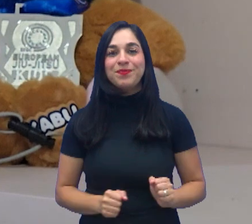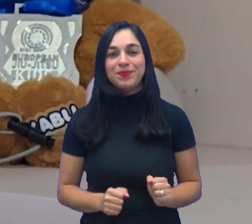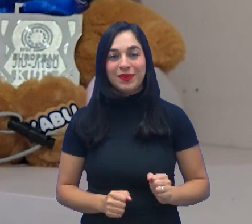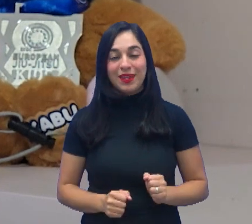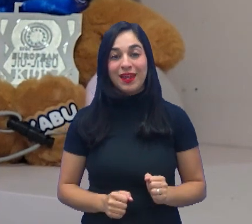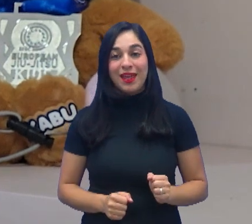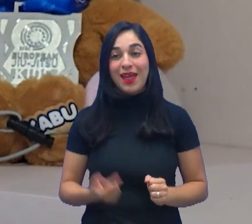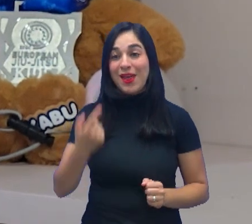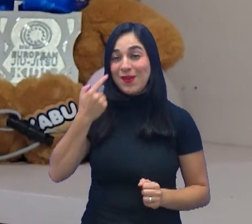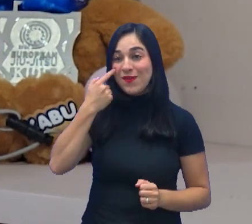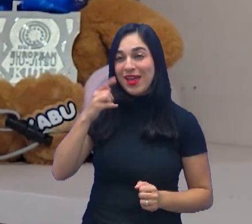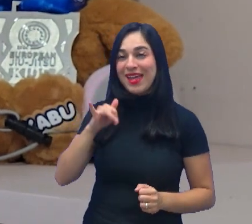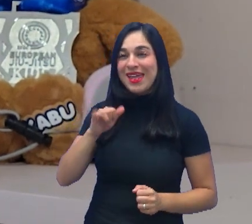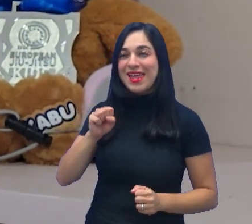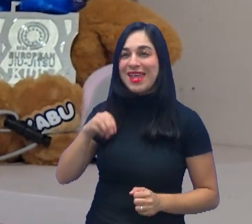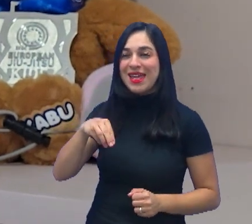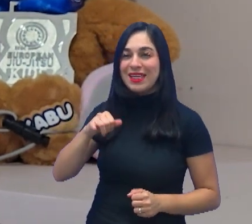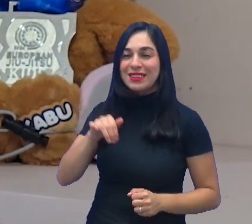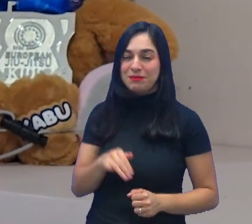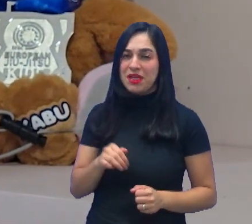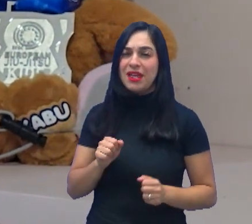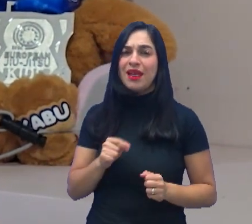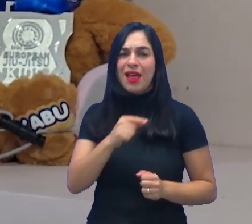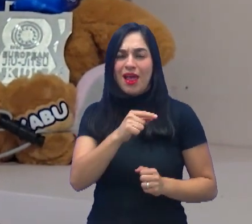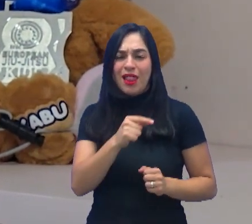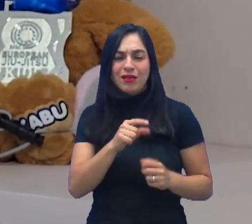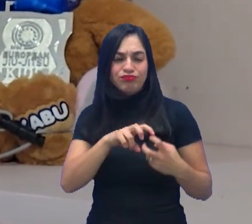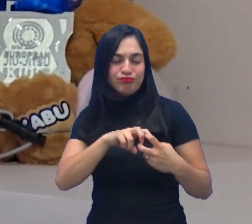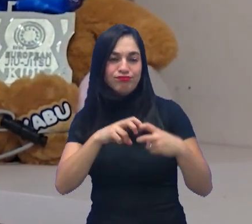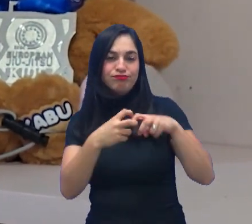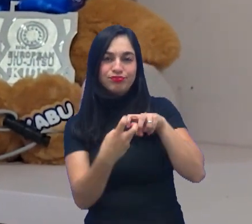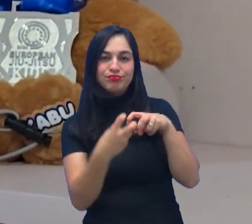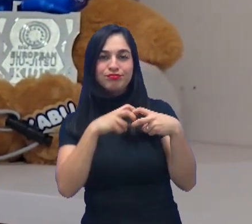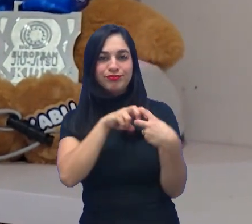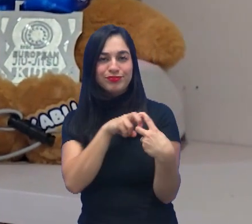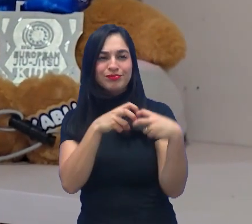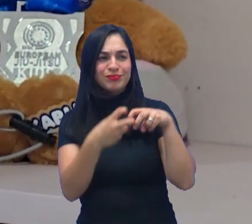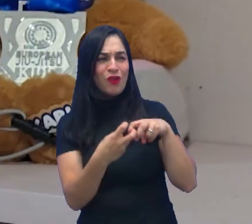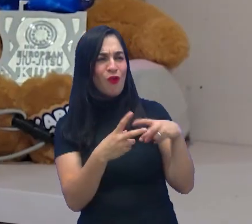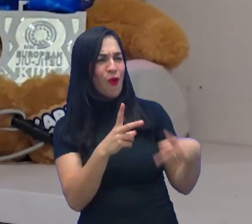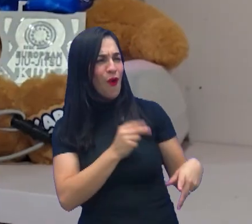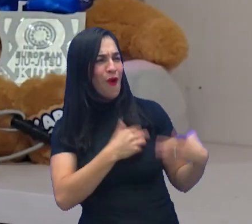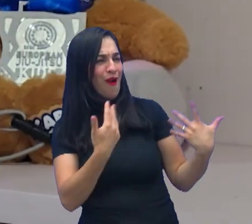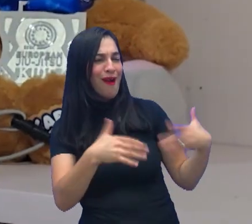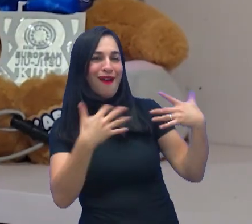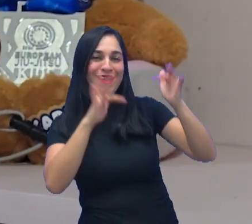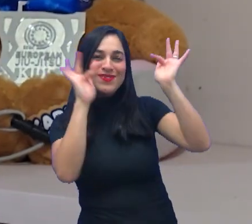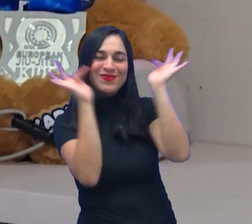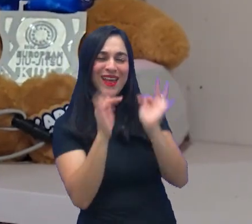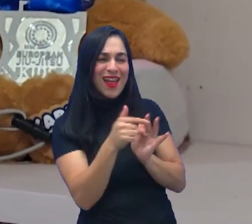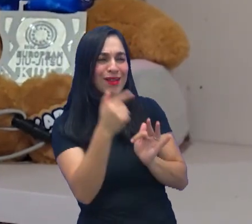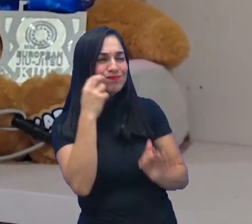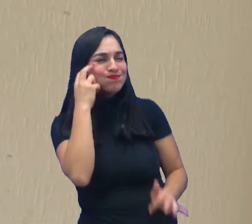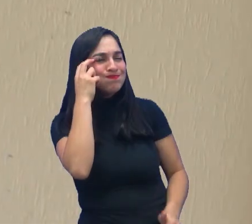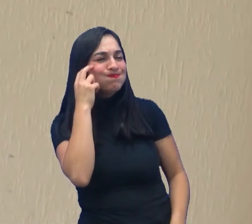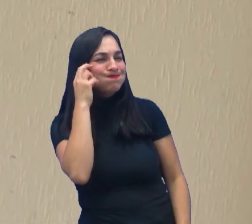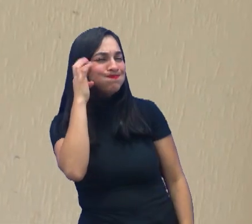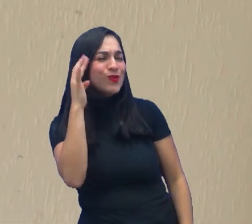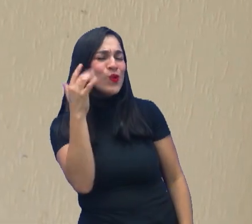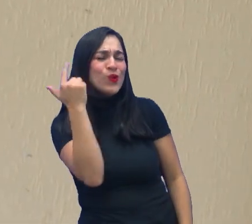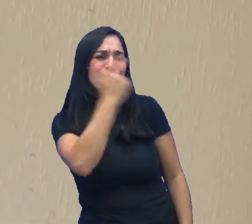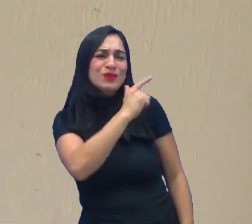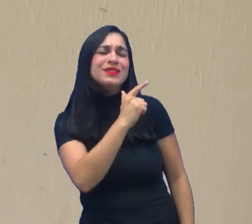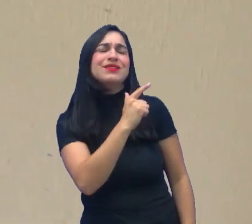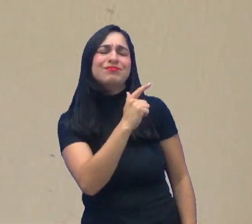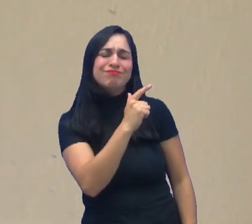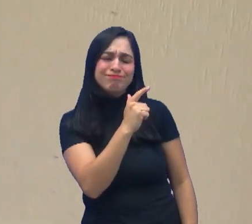trajetória do jiu-jitsu é um privilégio. Ver ela conquistando cada sonho dela. É esse campeonato que